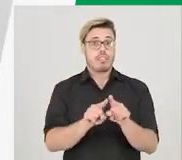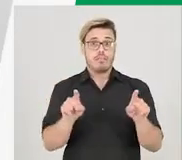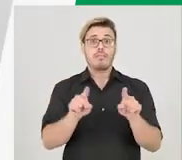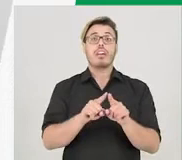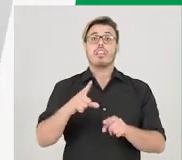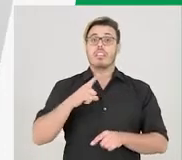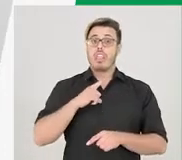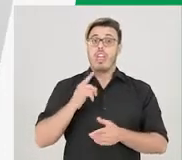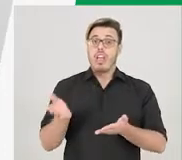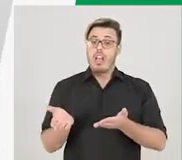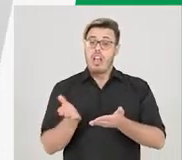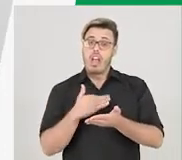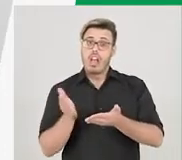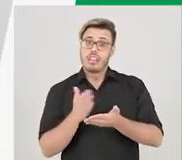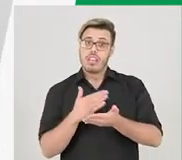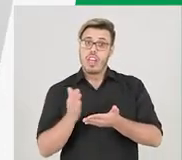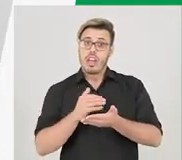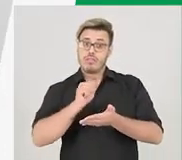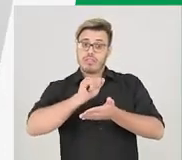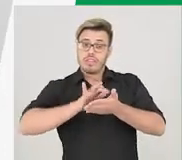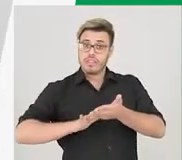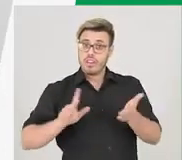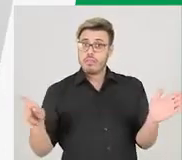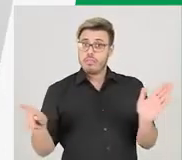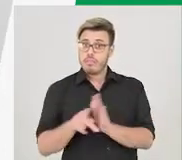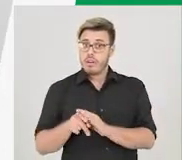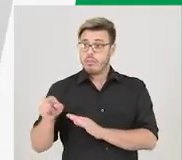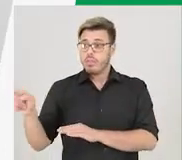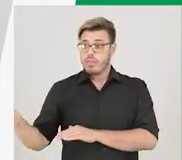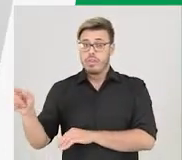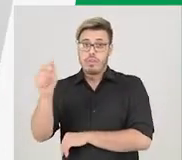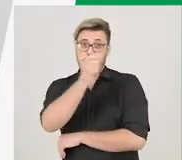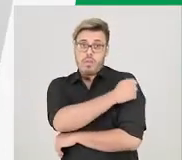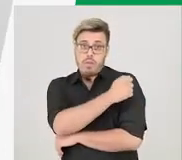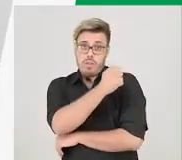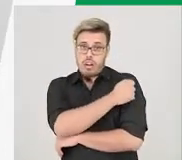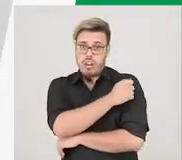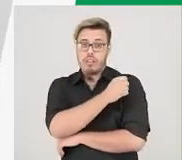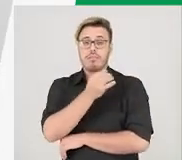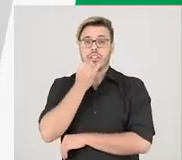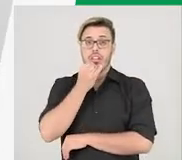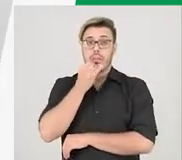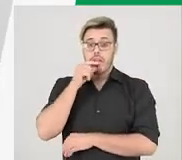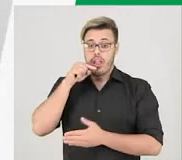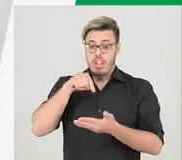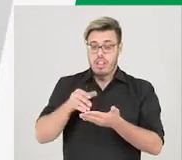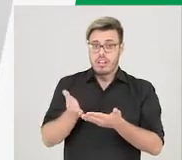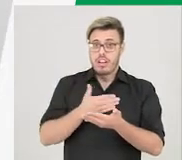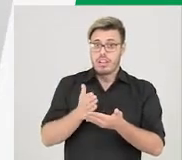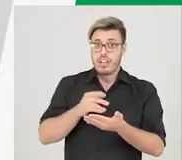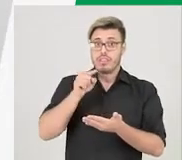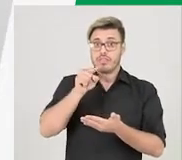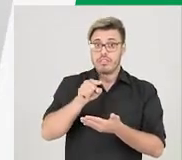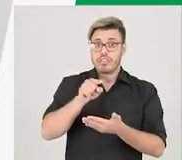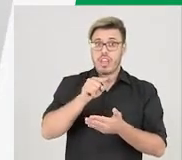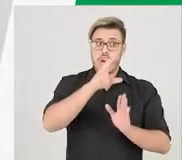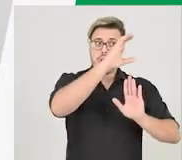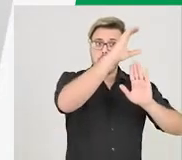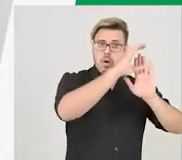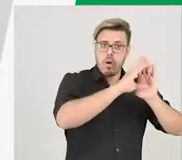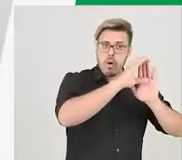o conteúdo oferecido para a turma e, se houver a necessidade, a adequação proposta para a melhor compreensão